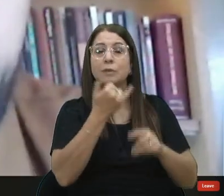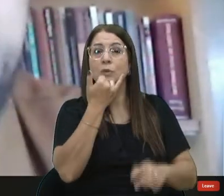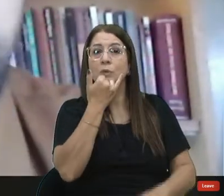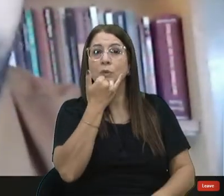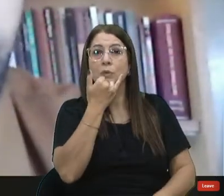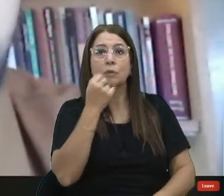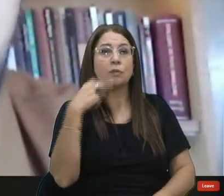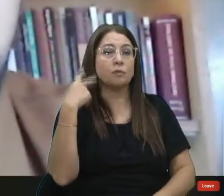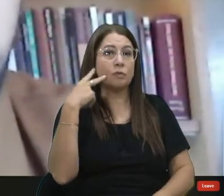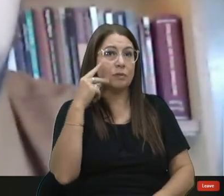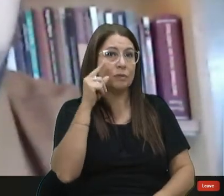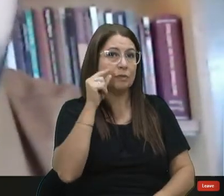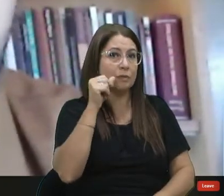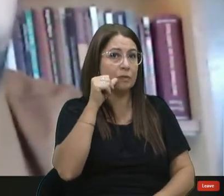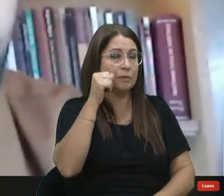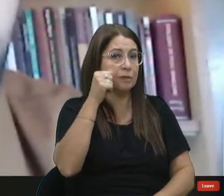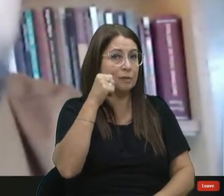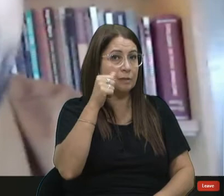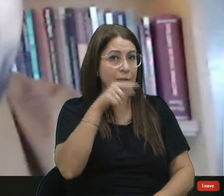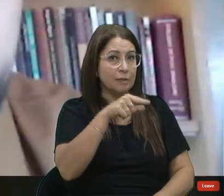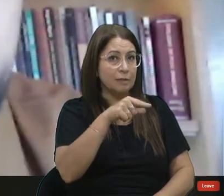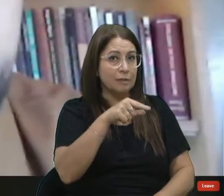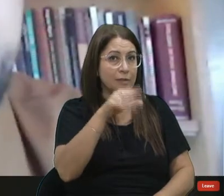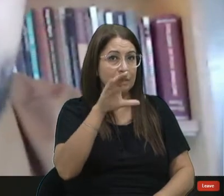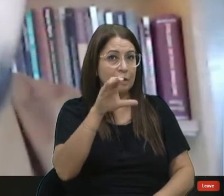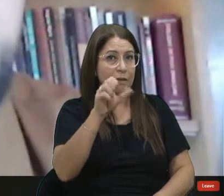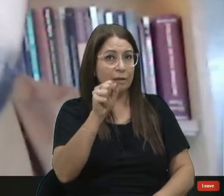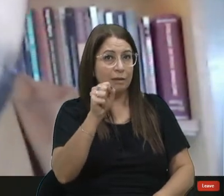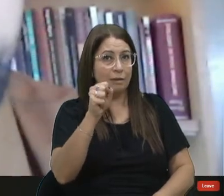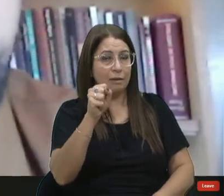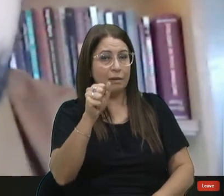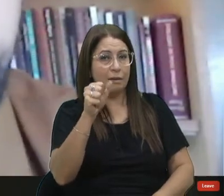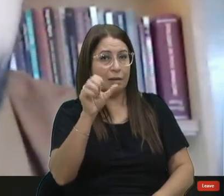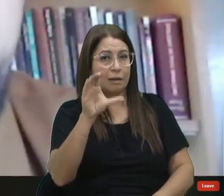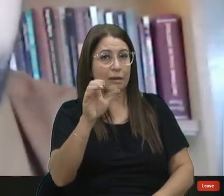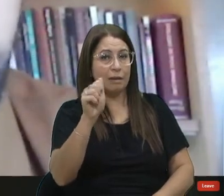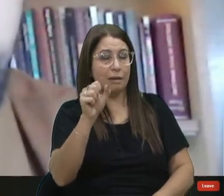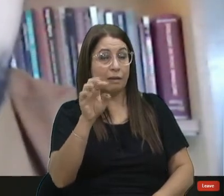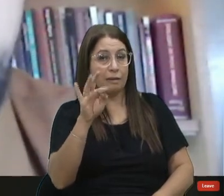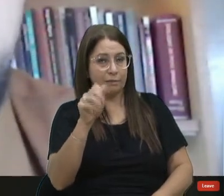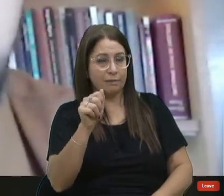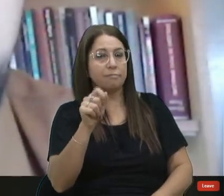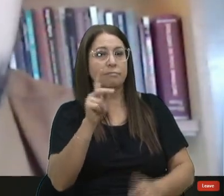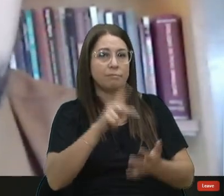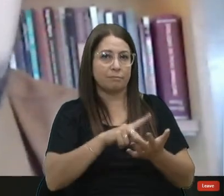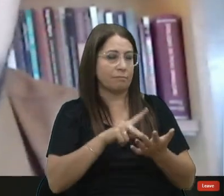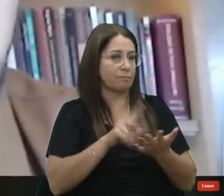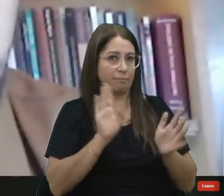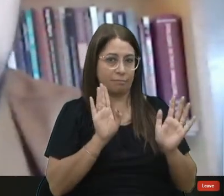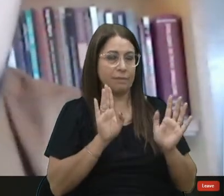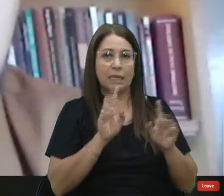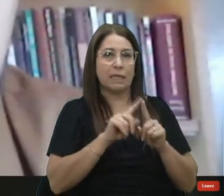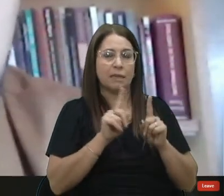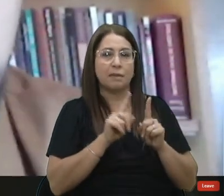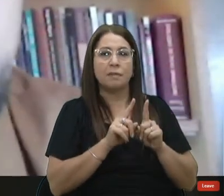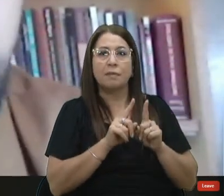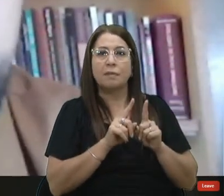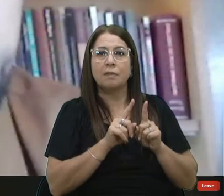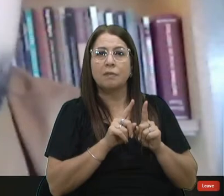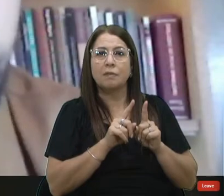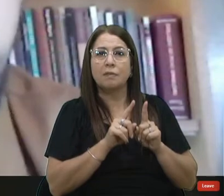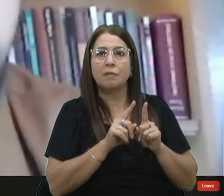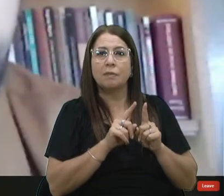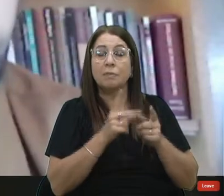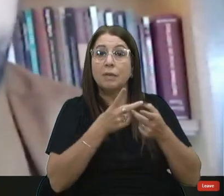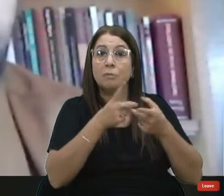o vereador Marcon citou o termo castas, fez essa analogia. De fato, eu não a gente vive na